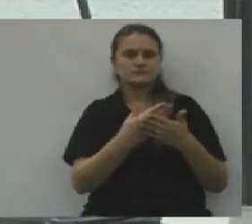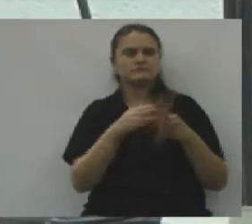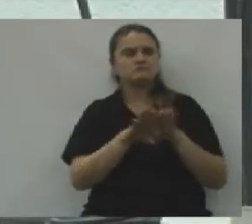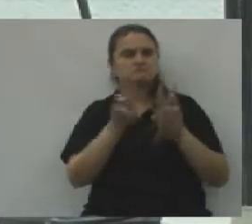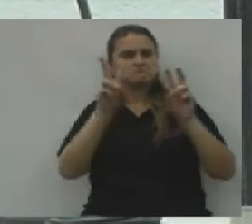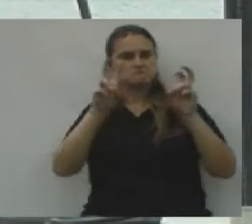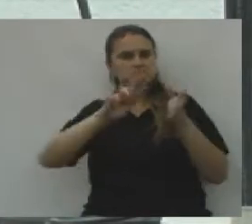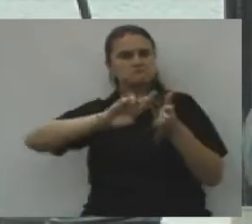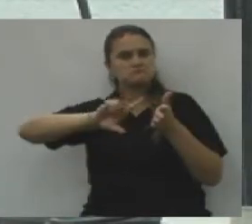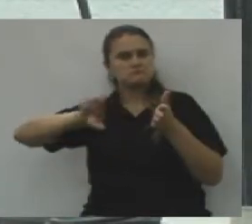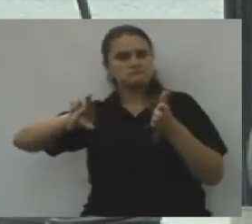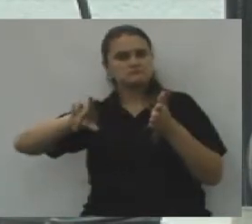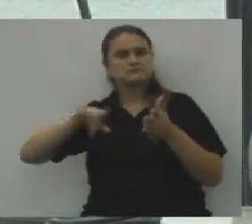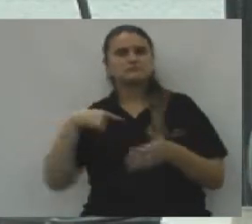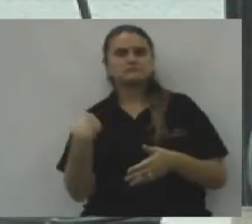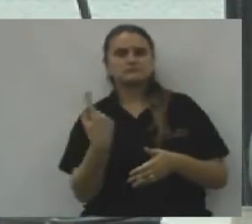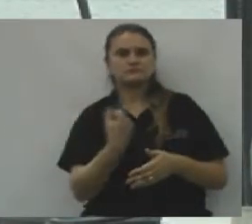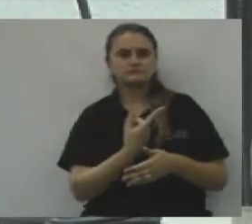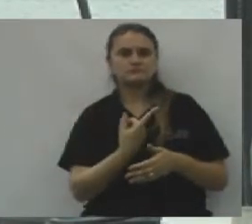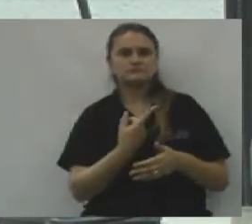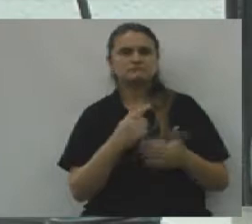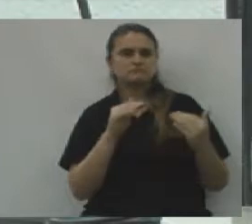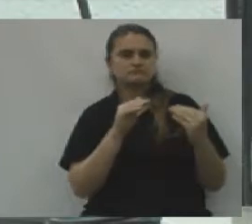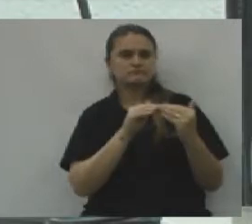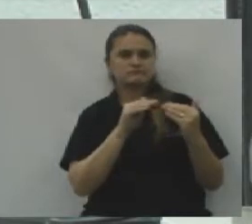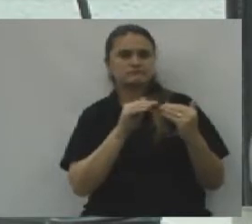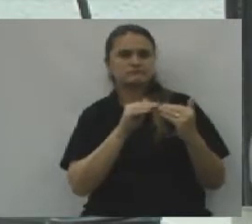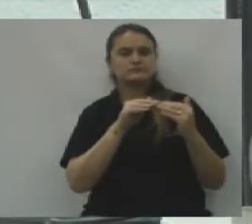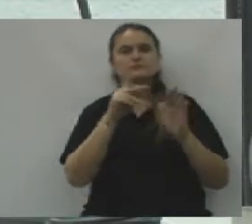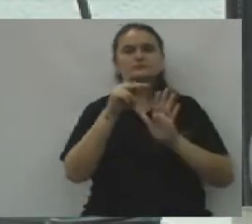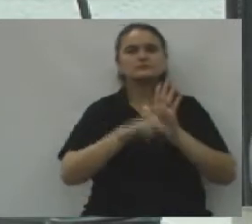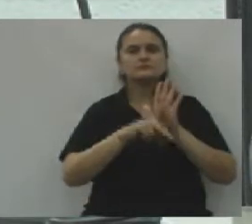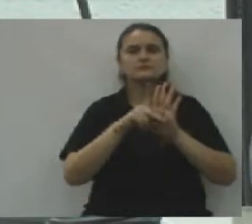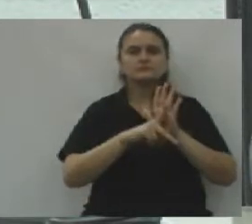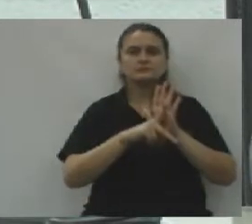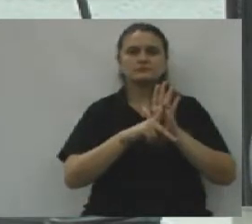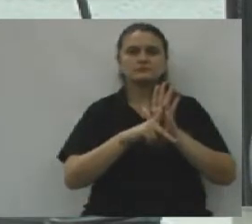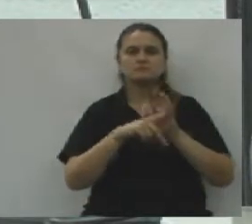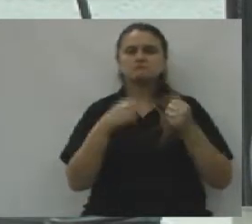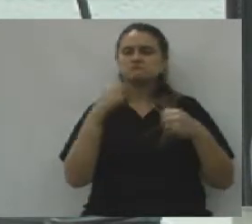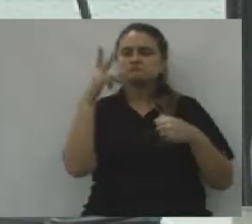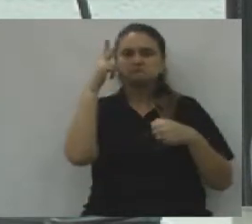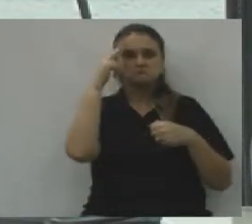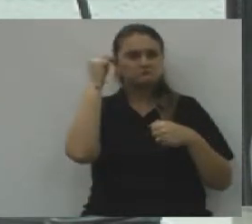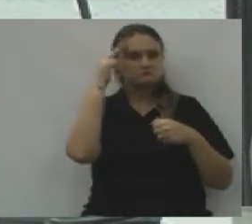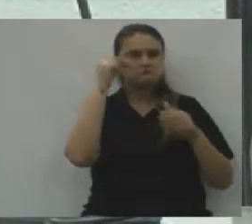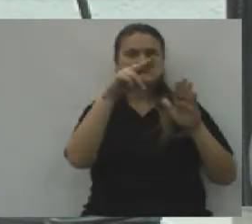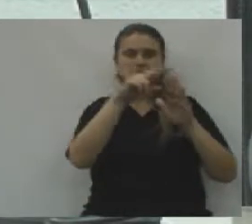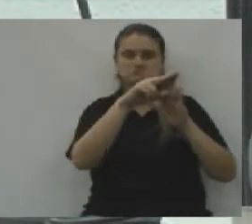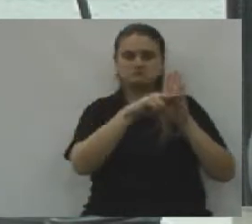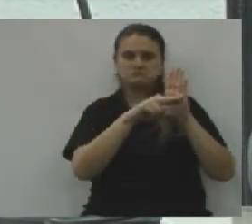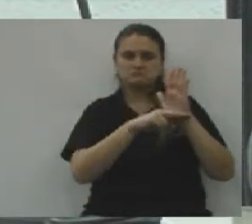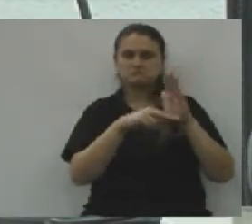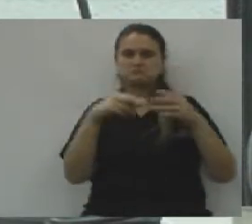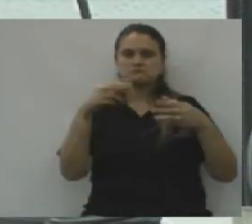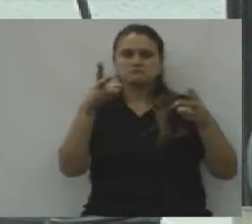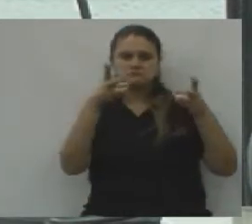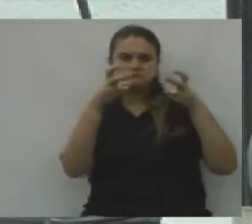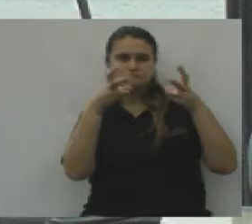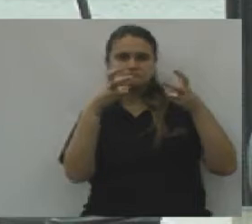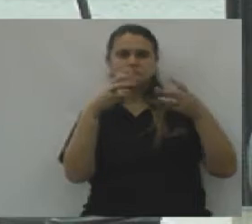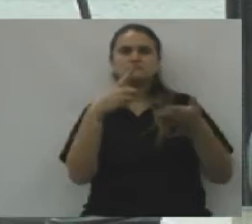providências. Fundamentação. Somos de parecer favorável ao projeto em questão, devendo o mesmo ser apreciado